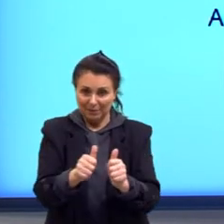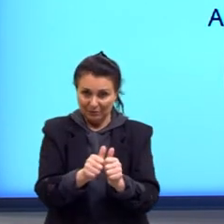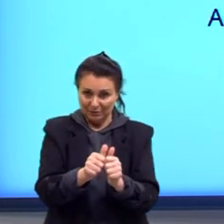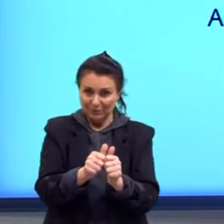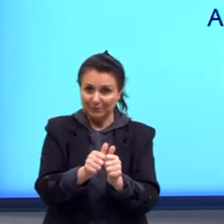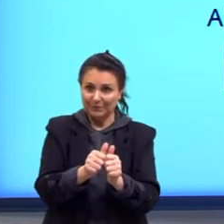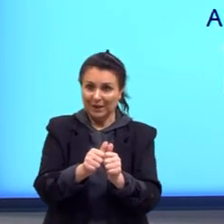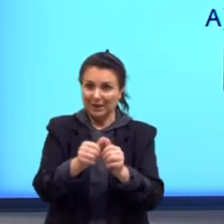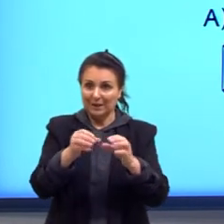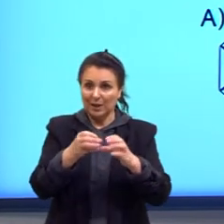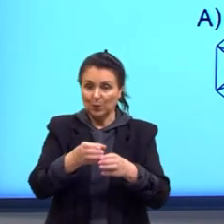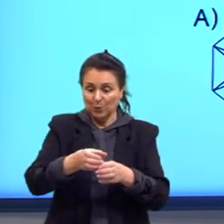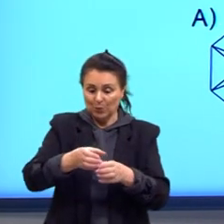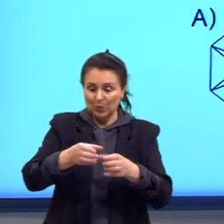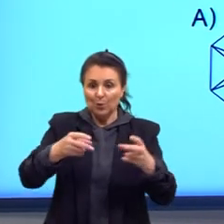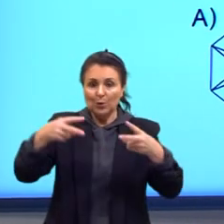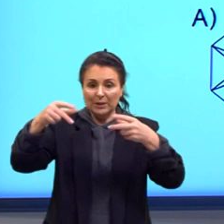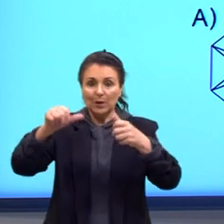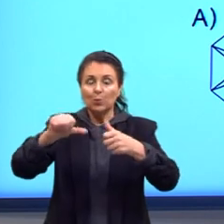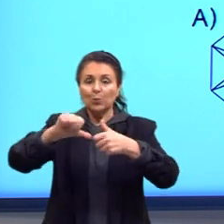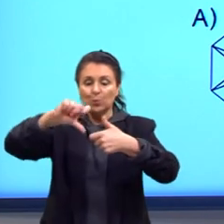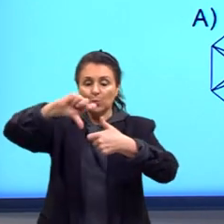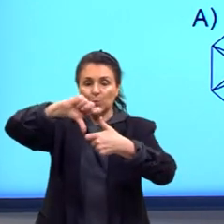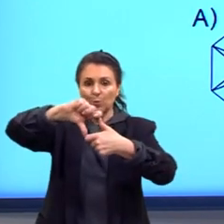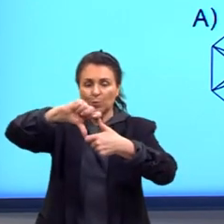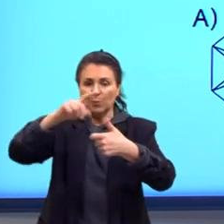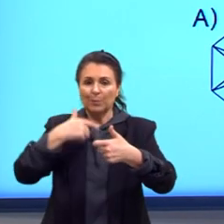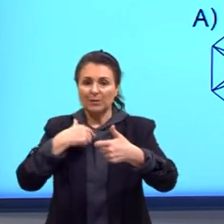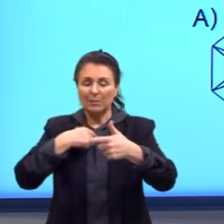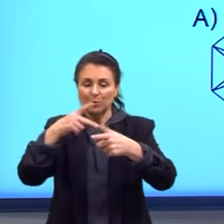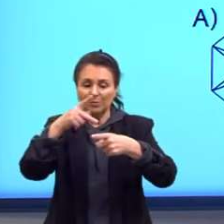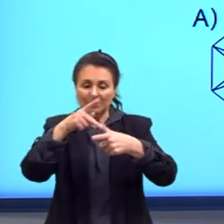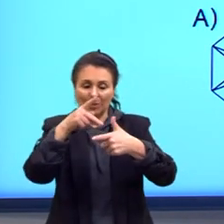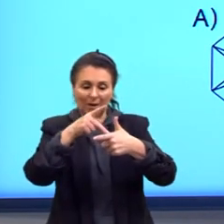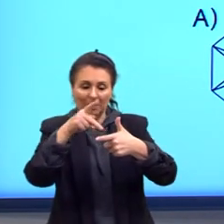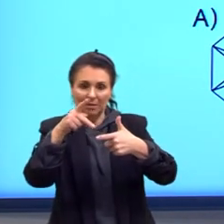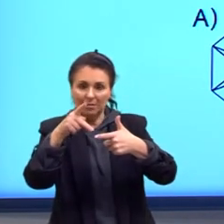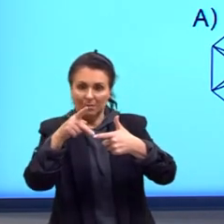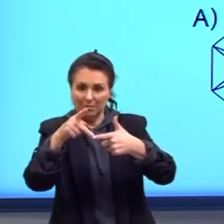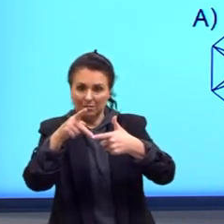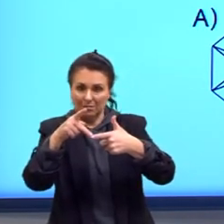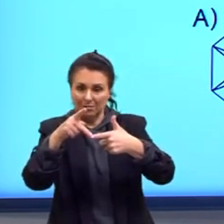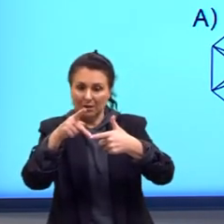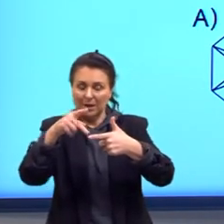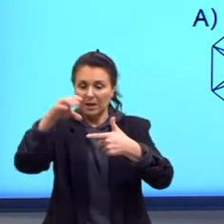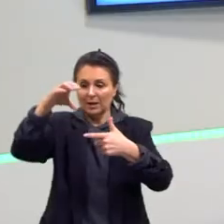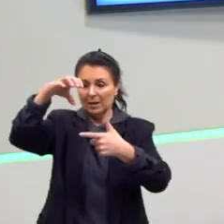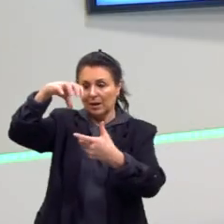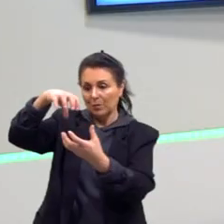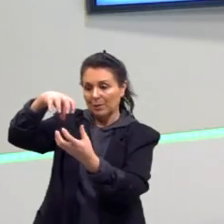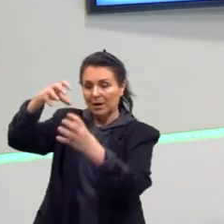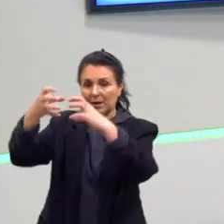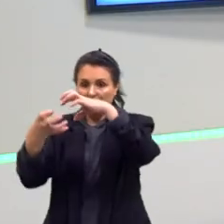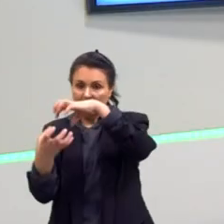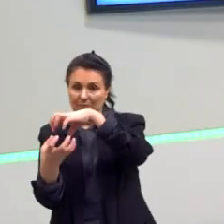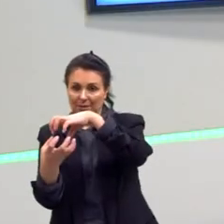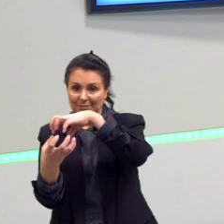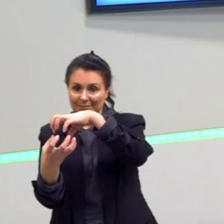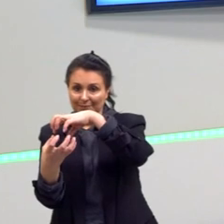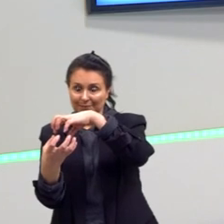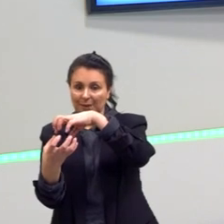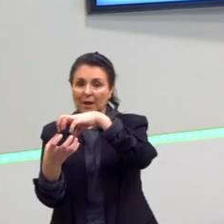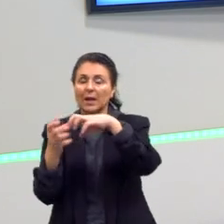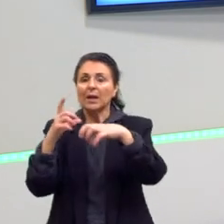por um cubo e cada aresta do cubo foi colocado então uma esfera essas esferas